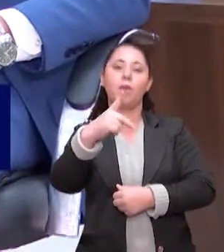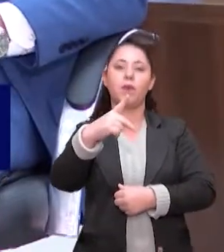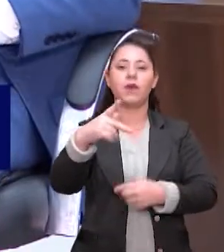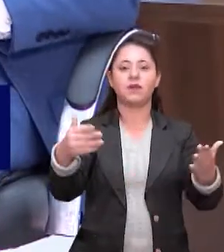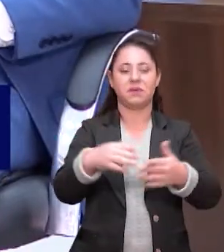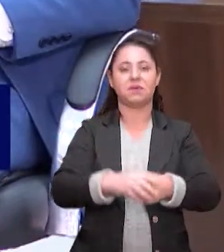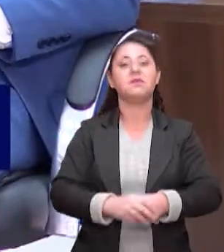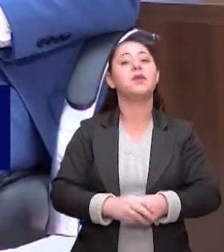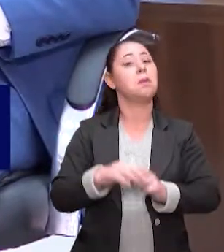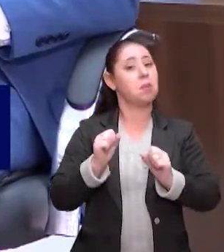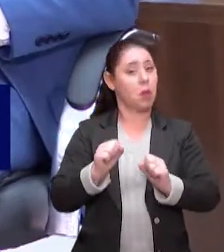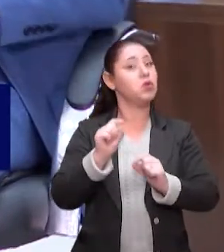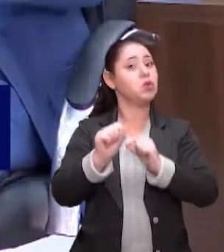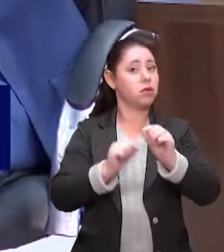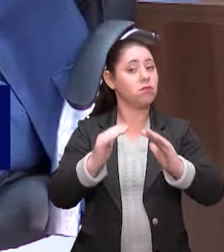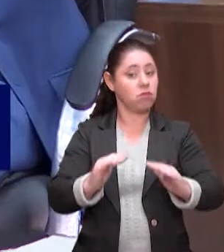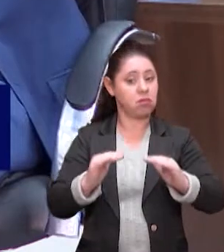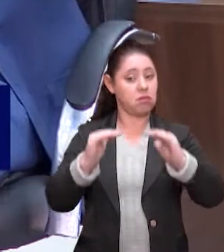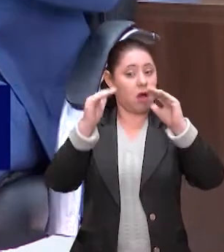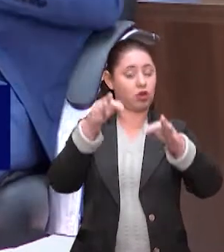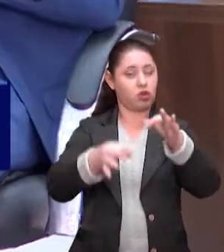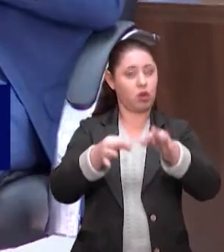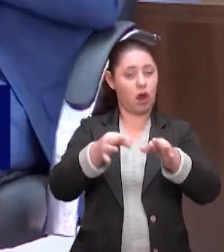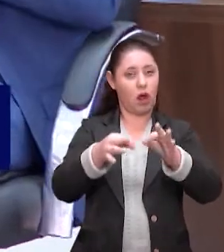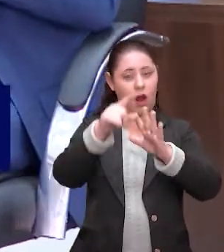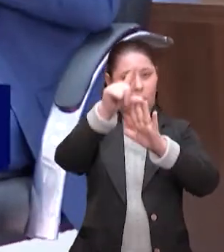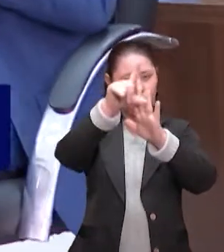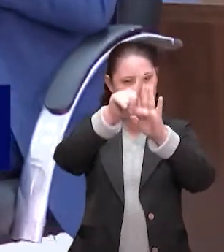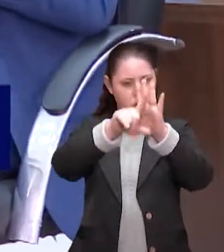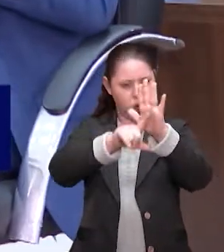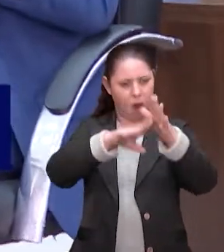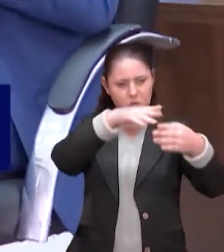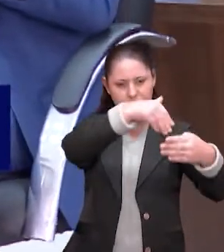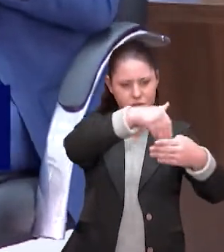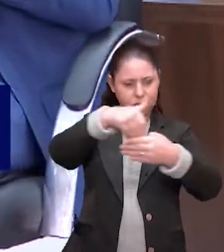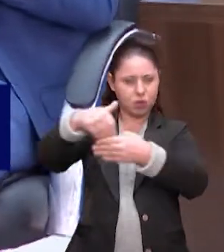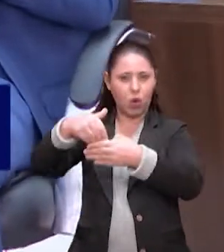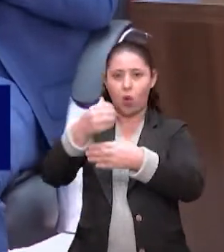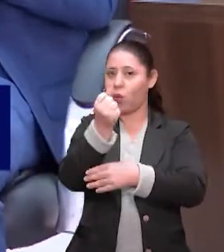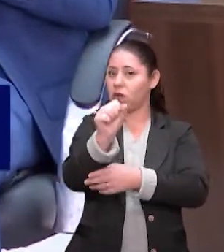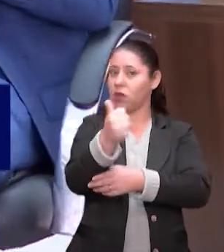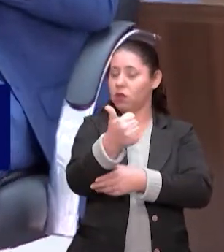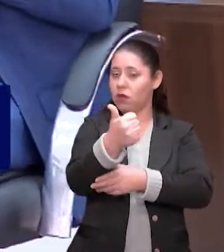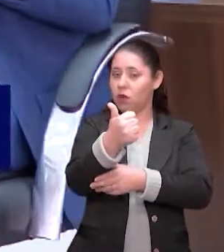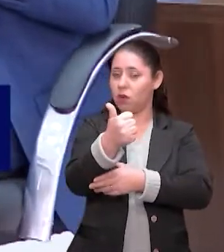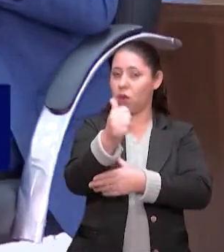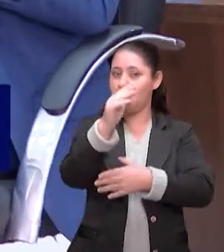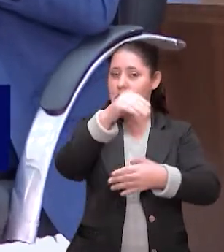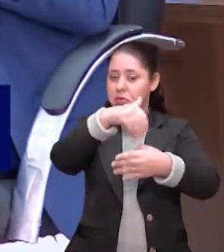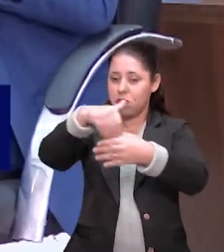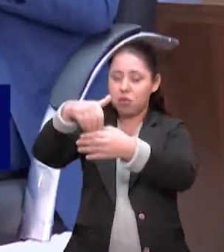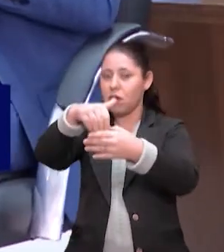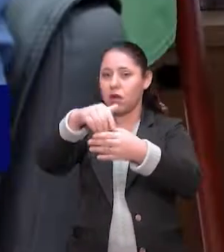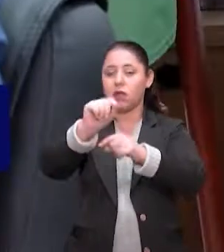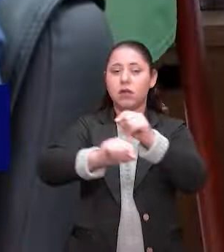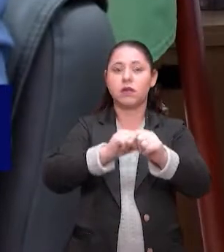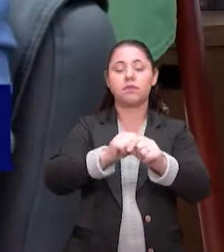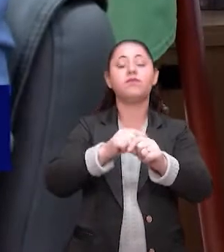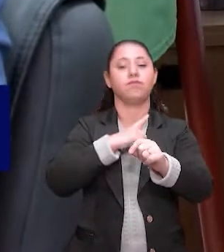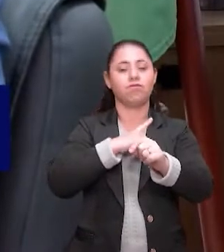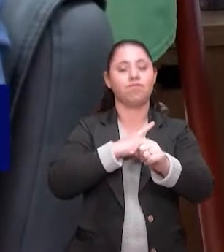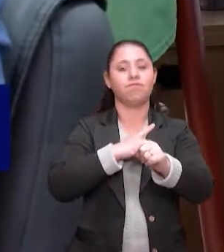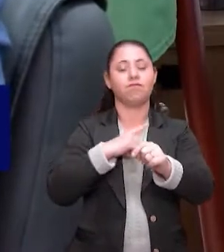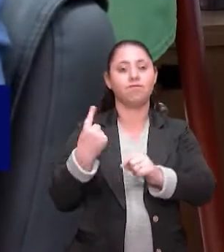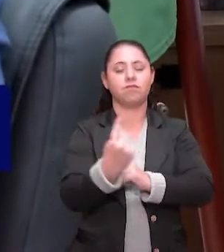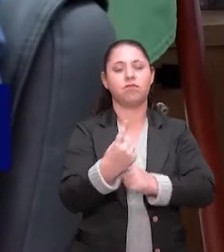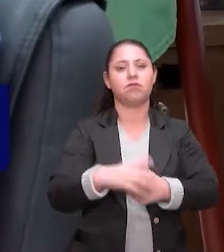naquela fundação. Que agora pode ser desembargador, né? Foi o mais votado na lista da OAB, recebeu 81 votos de 81 possíveis. Ele